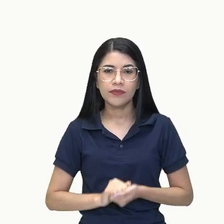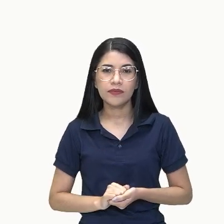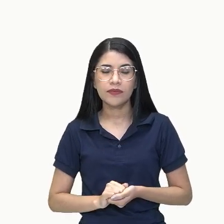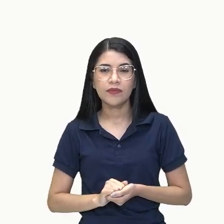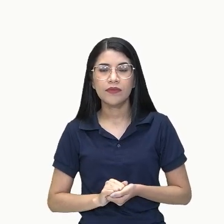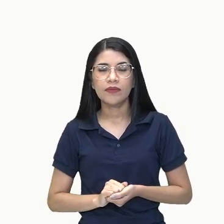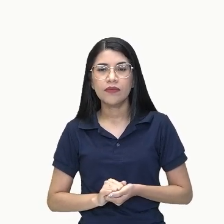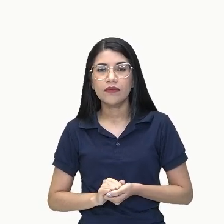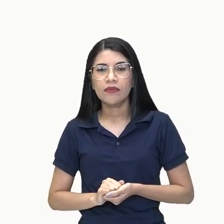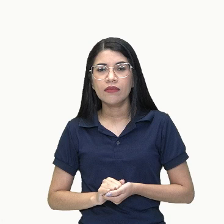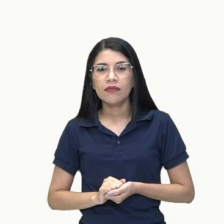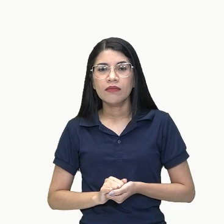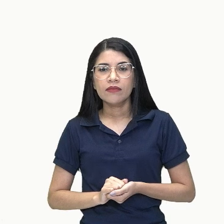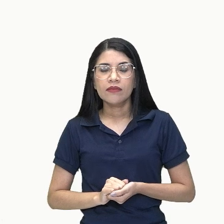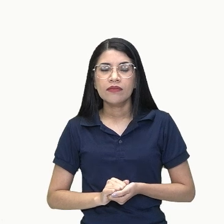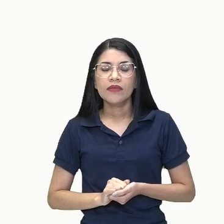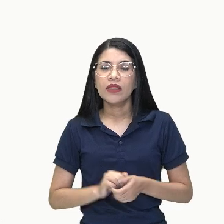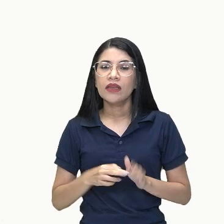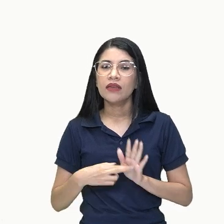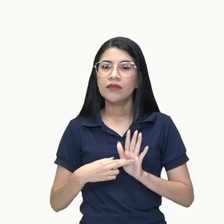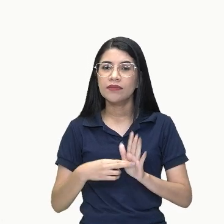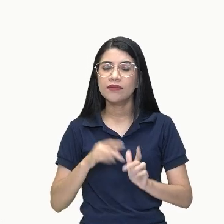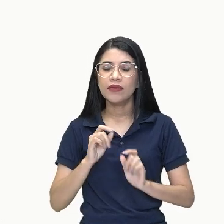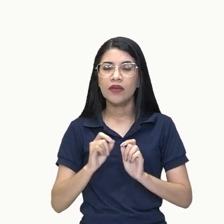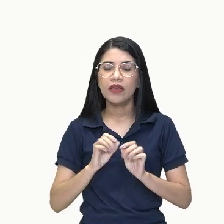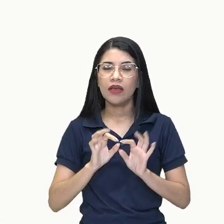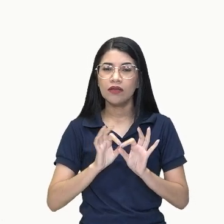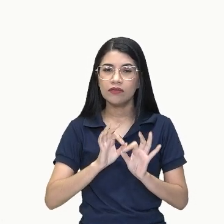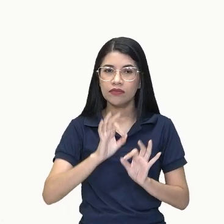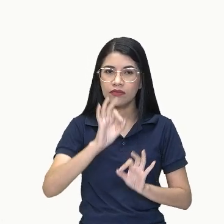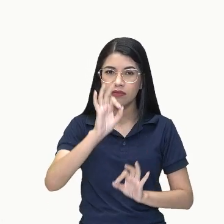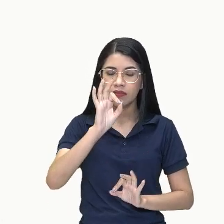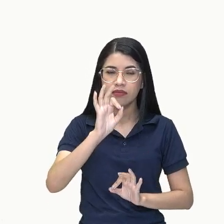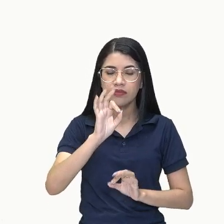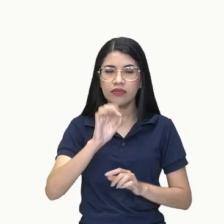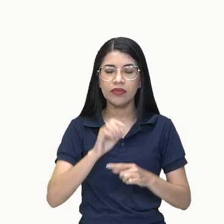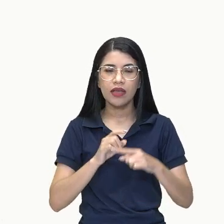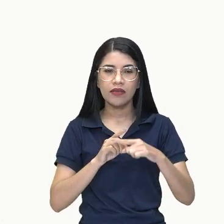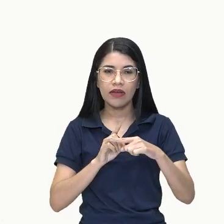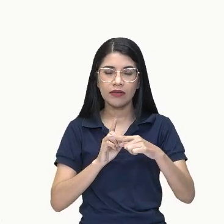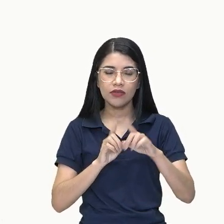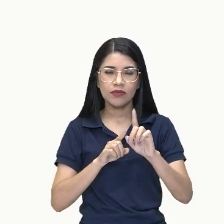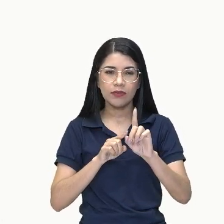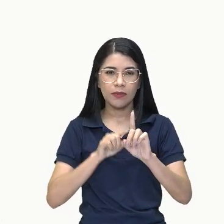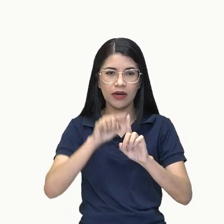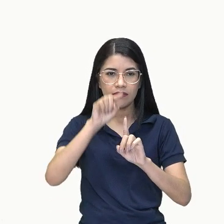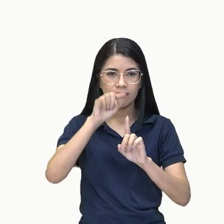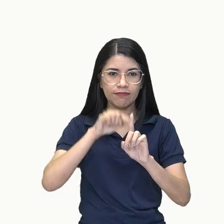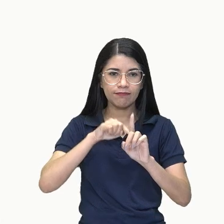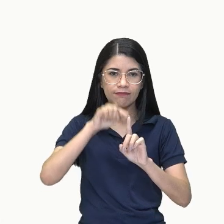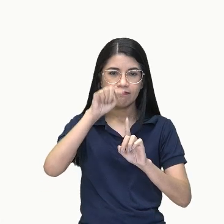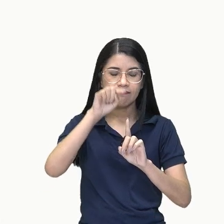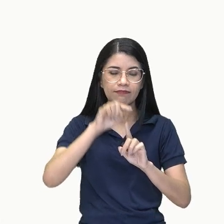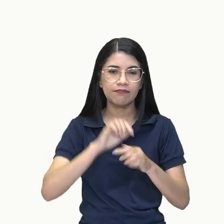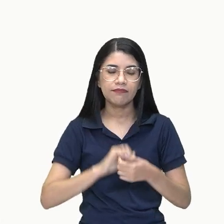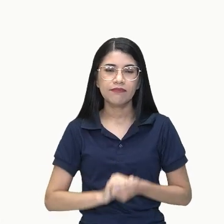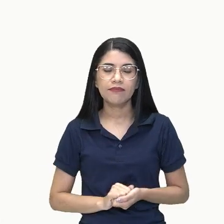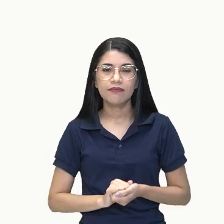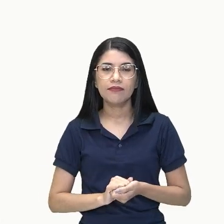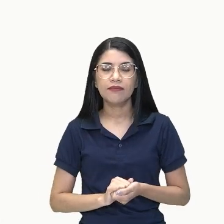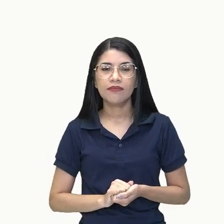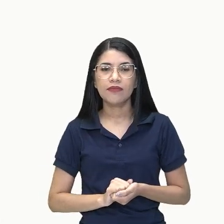das ordenadas. E ele representa a direção vertical, como eu disse para vocês, de baixo para cima.